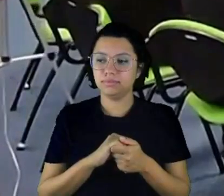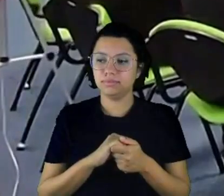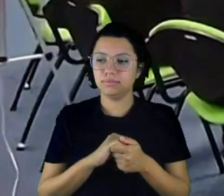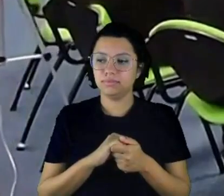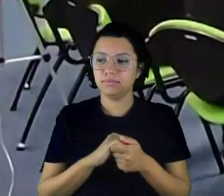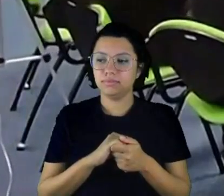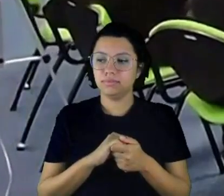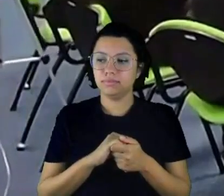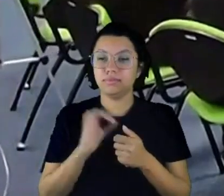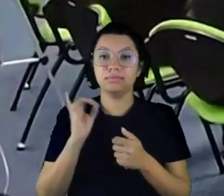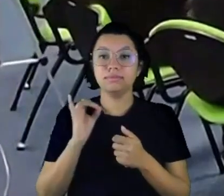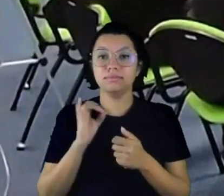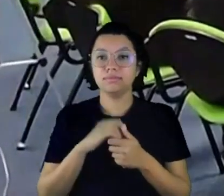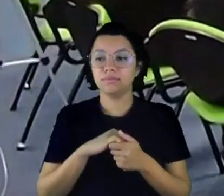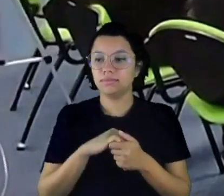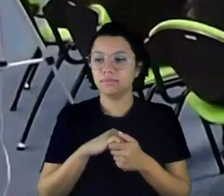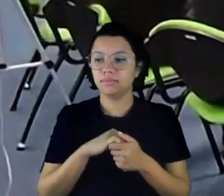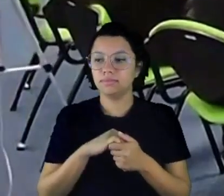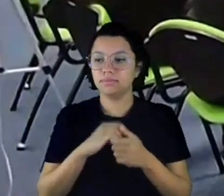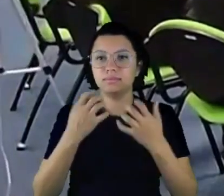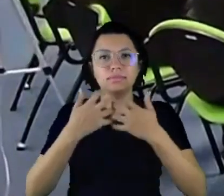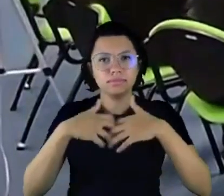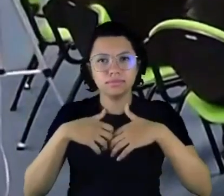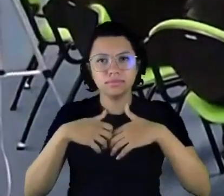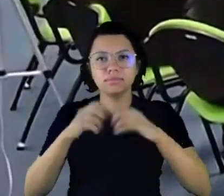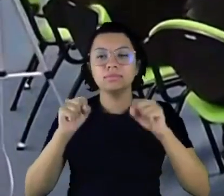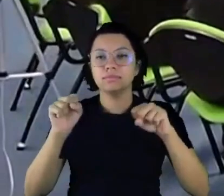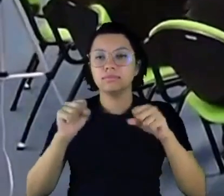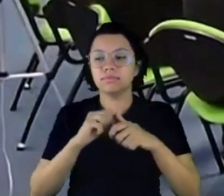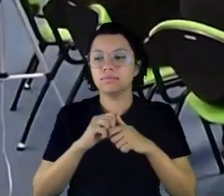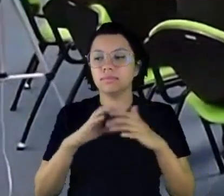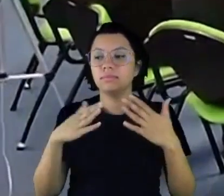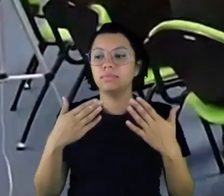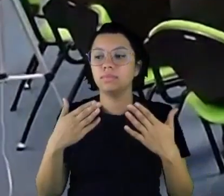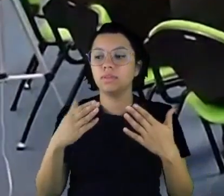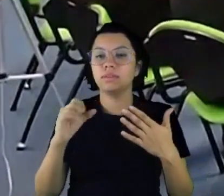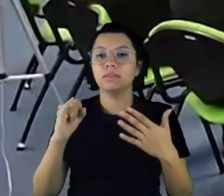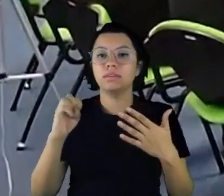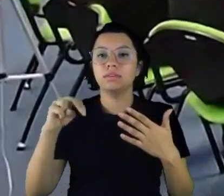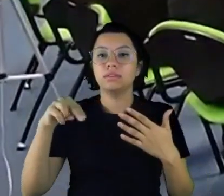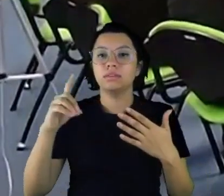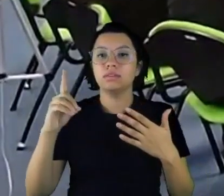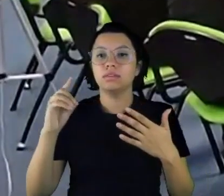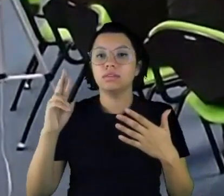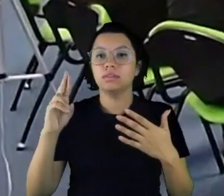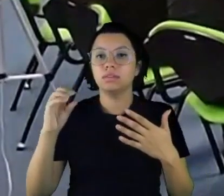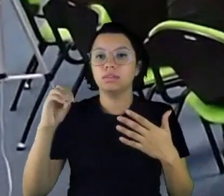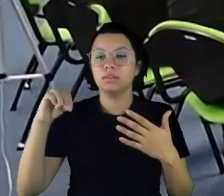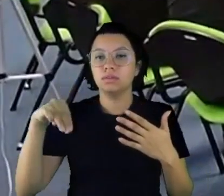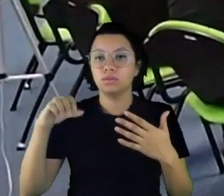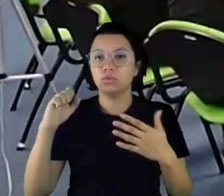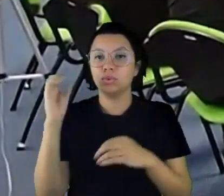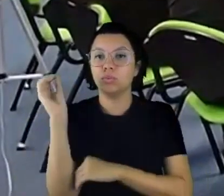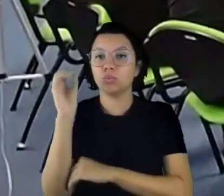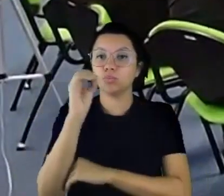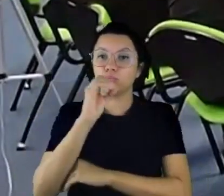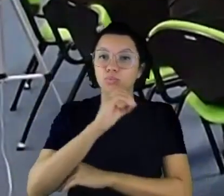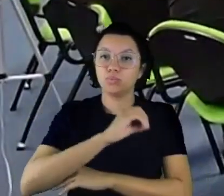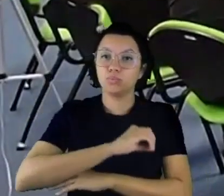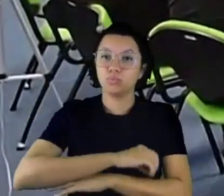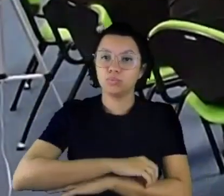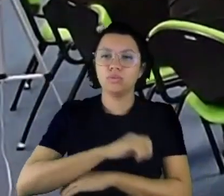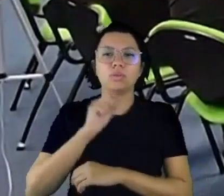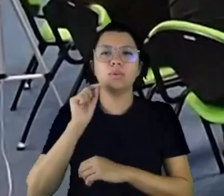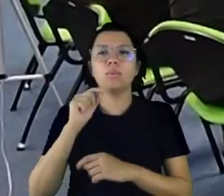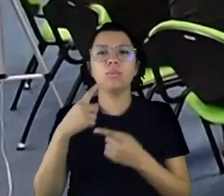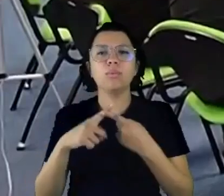Oi. Tá funcionando? Sim, sim. Então, essa síndrome do pôr do sol aí, é interessante. Vocês têm ideia por que acontece